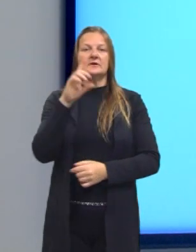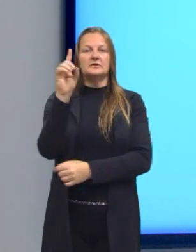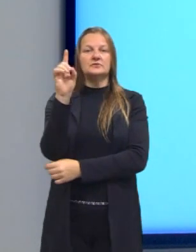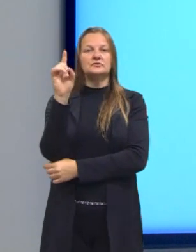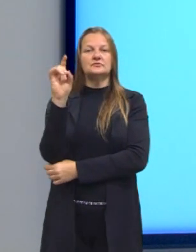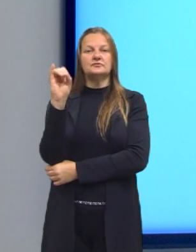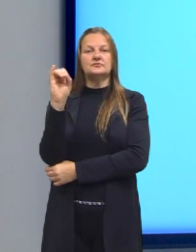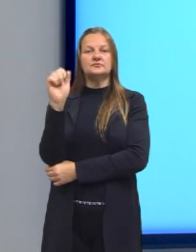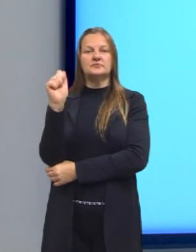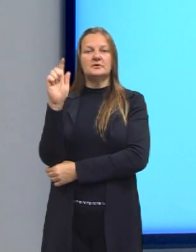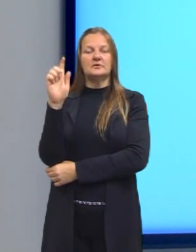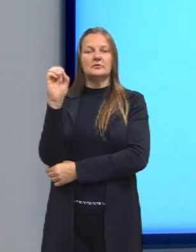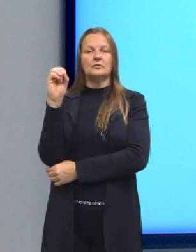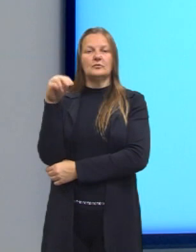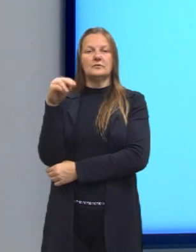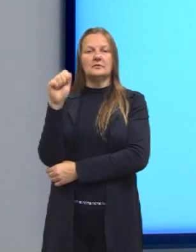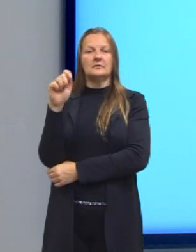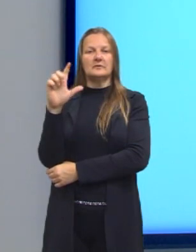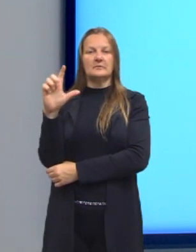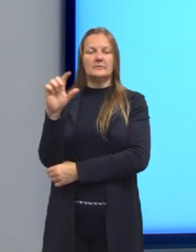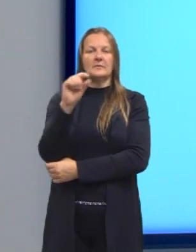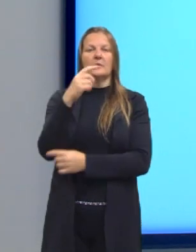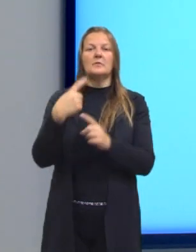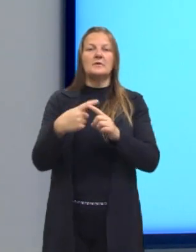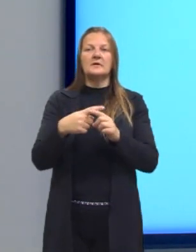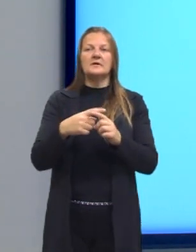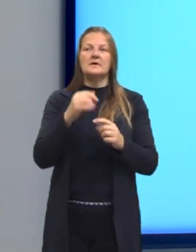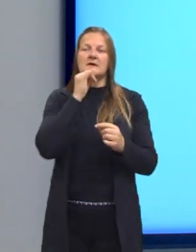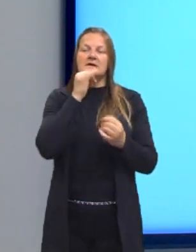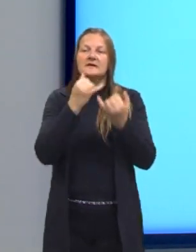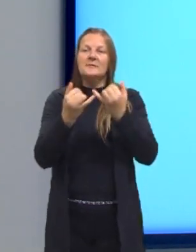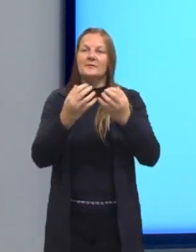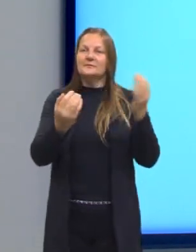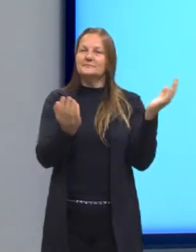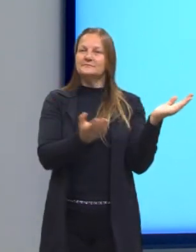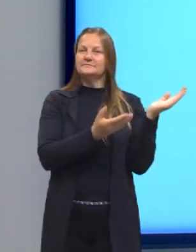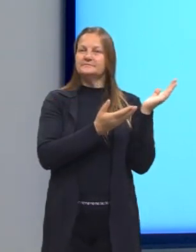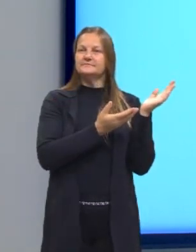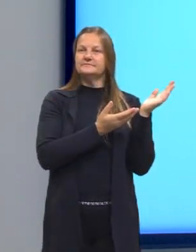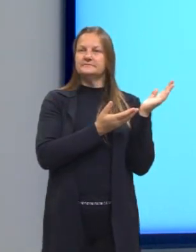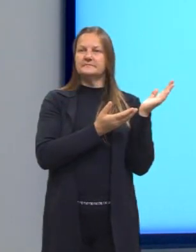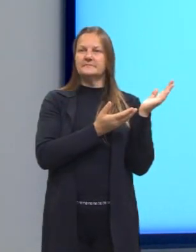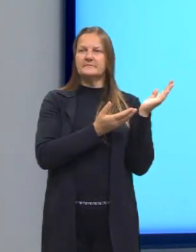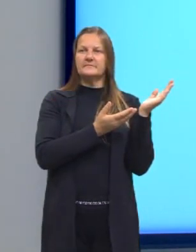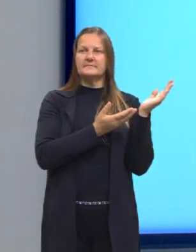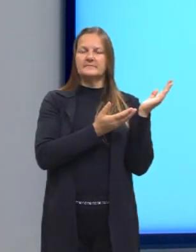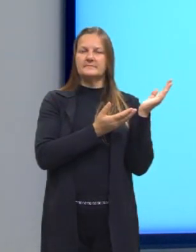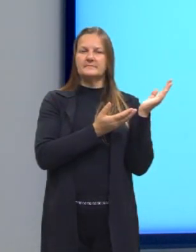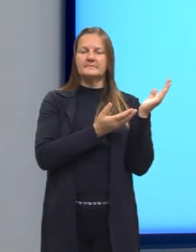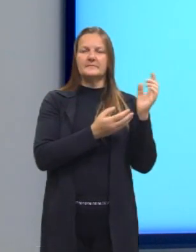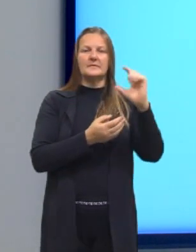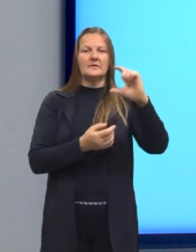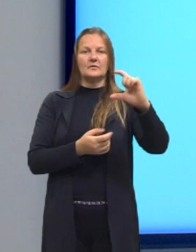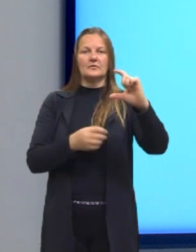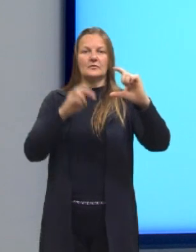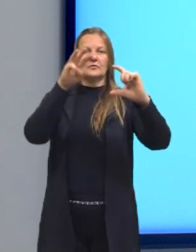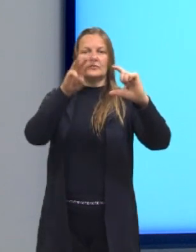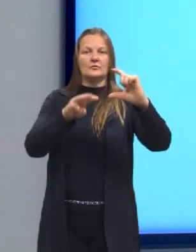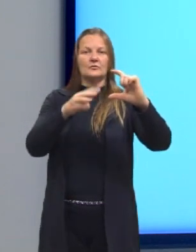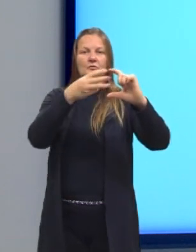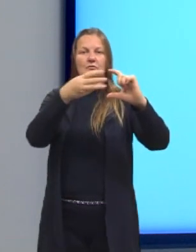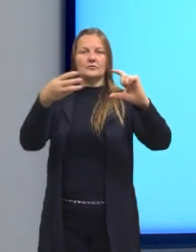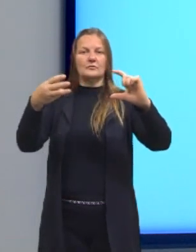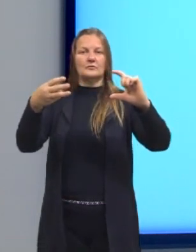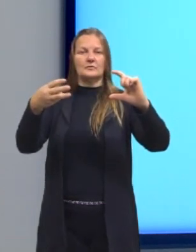essa Matriz de Matriz Diagonal então Aqui nós temos o exemplo matriz A de ordem 3 os elementos da